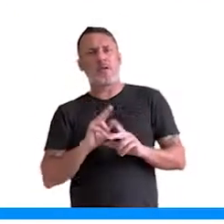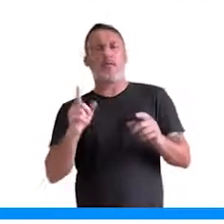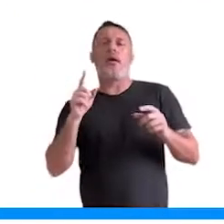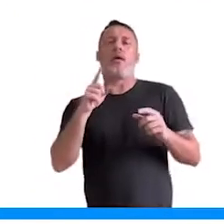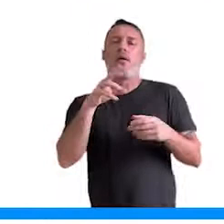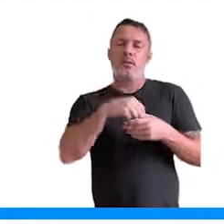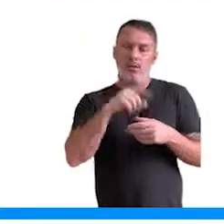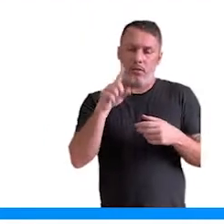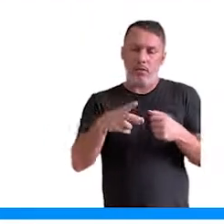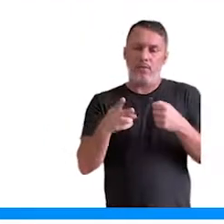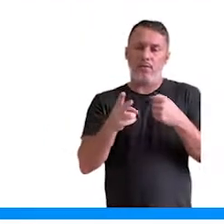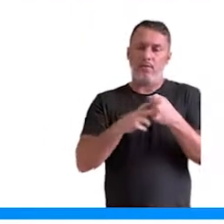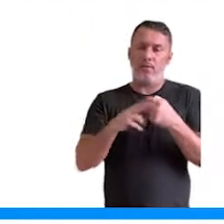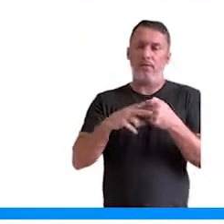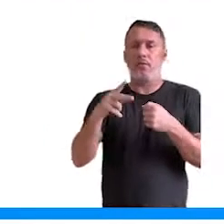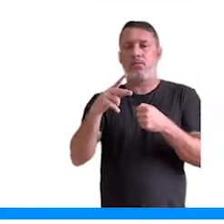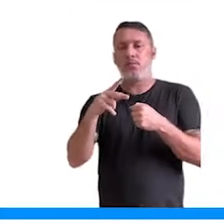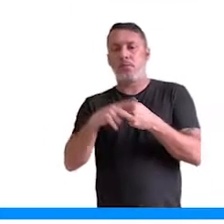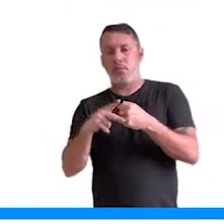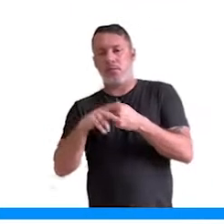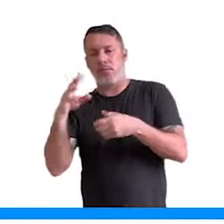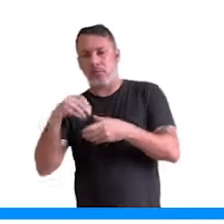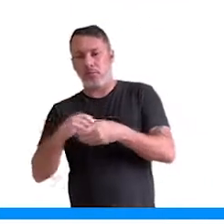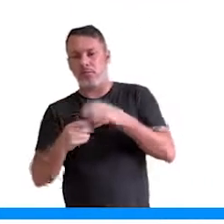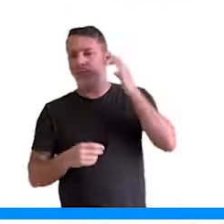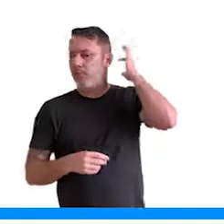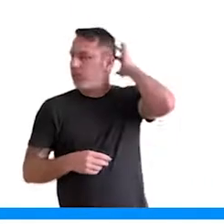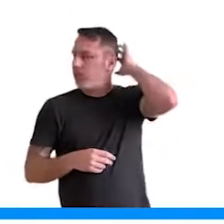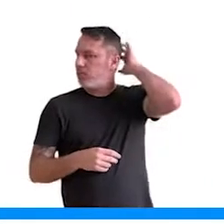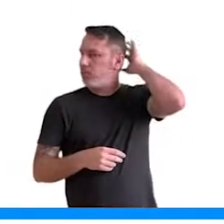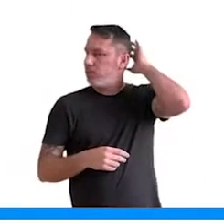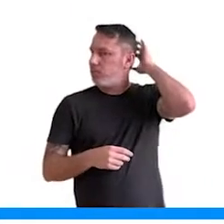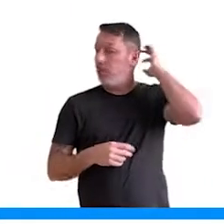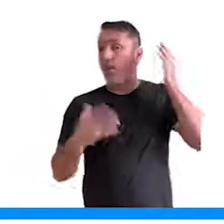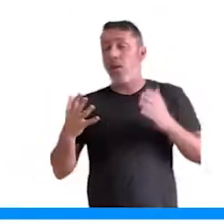as palavras, os verbos com os pronomes ligadinhos.